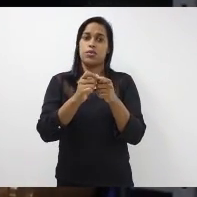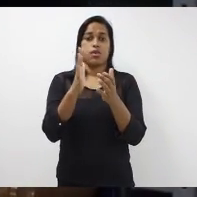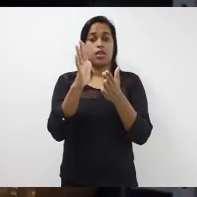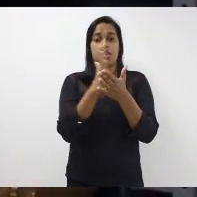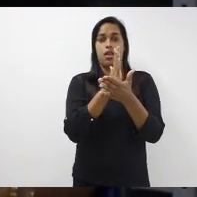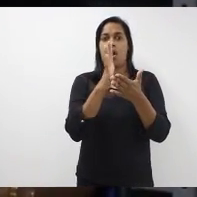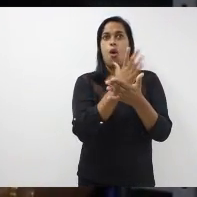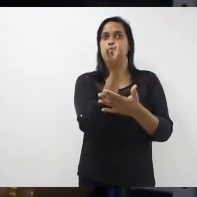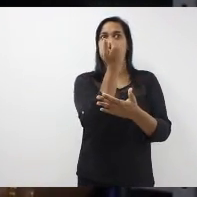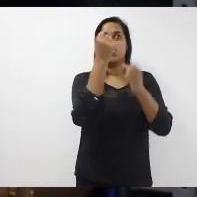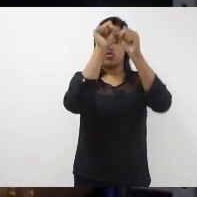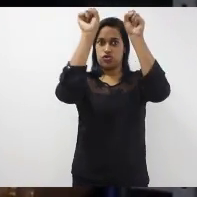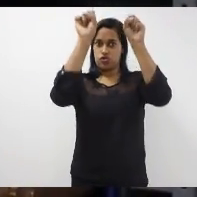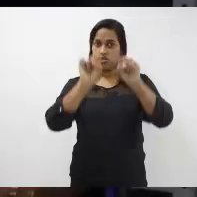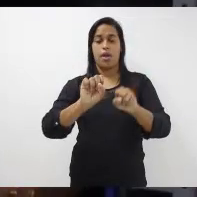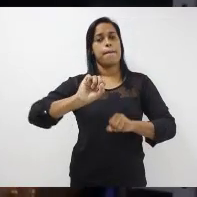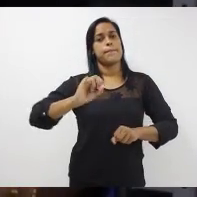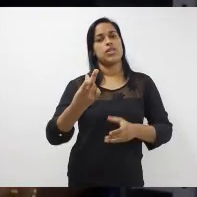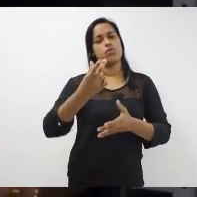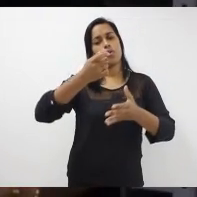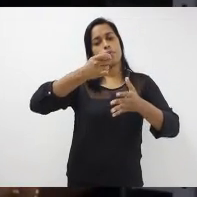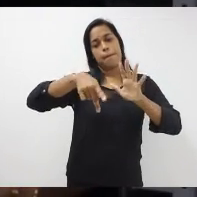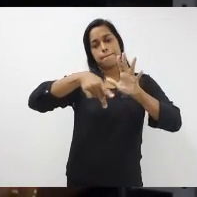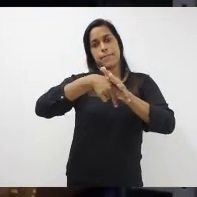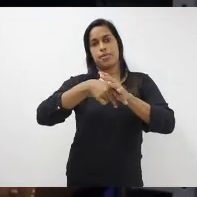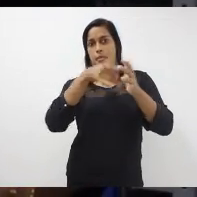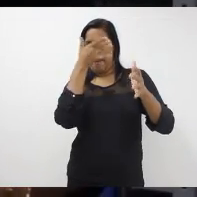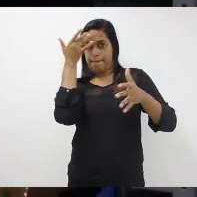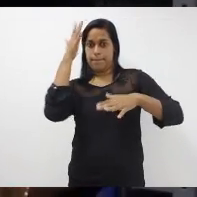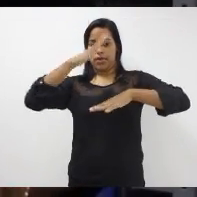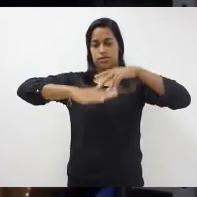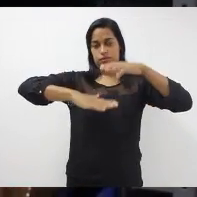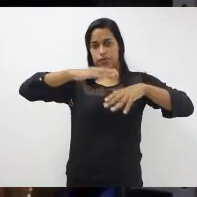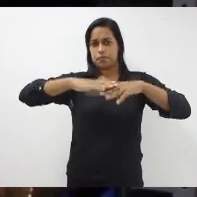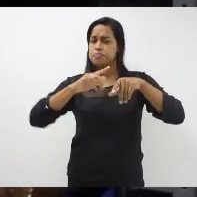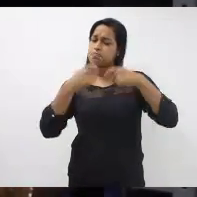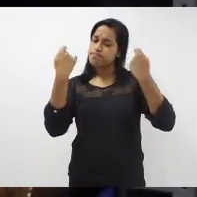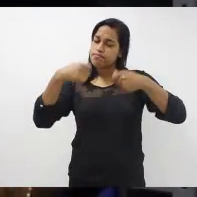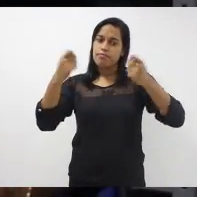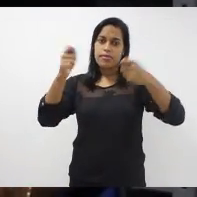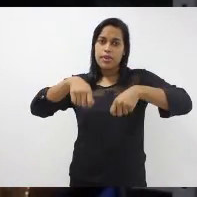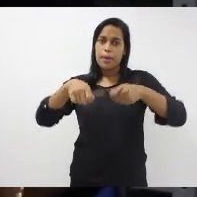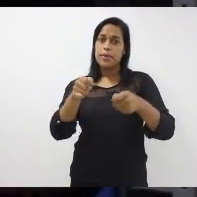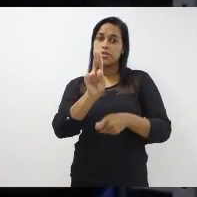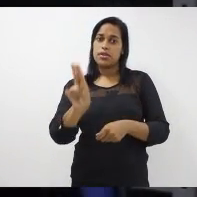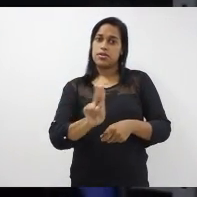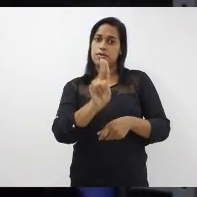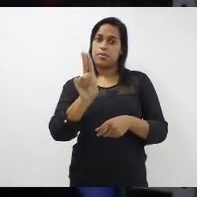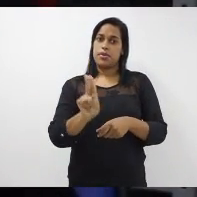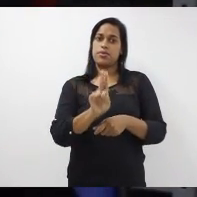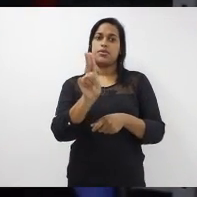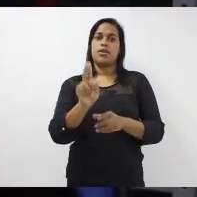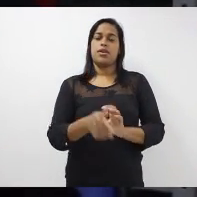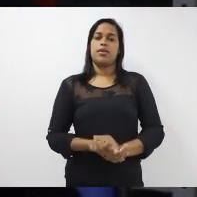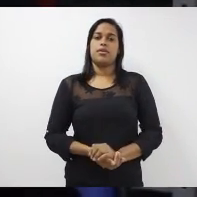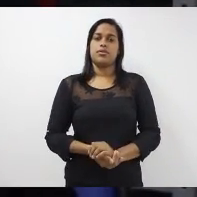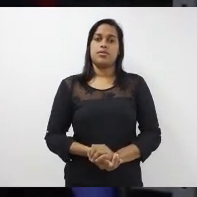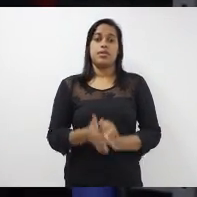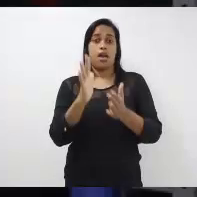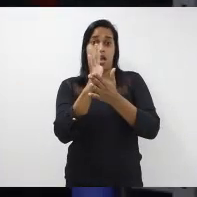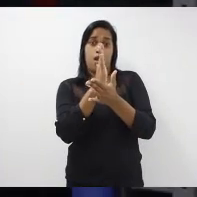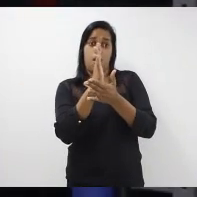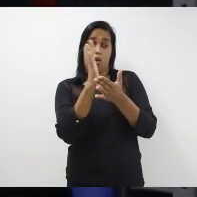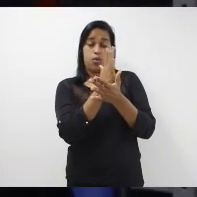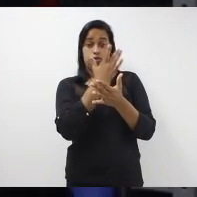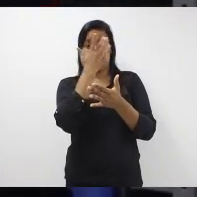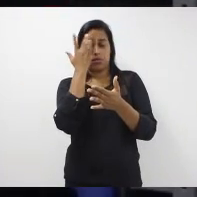sistemas e não é necessário muita capacitação para utilizar esse tipo de estoque. Alguns autores